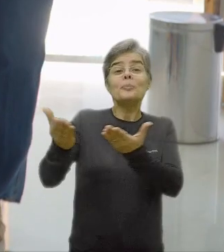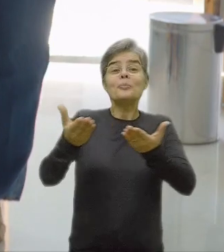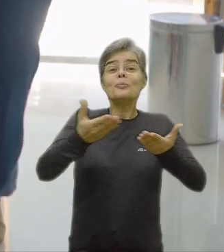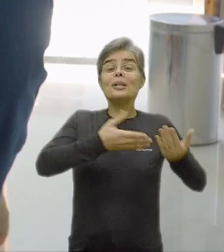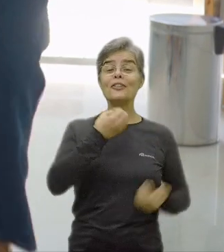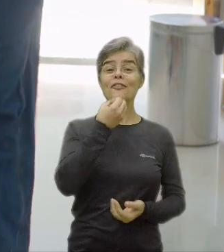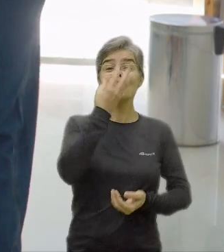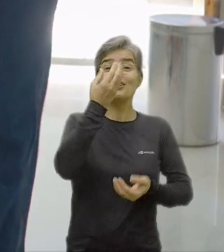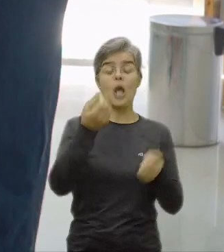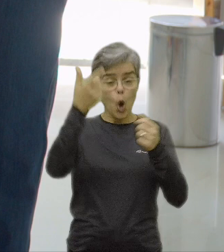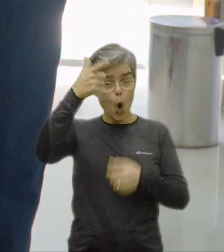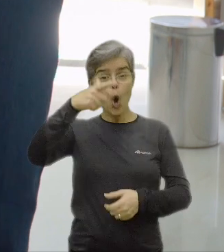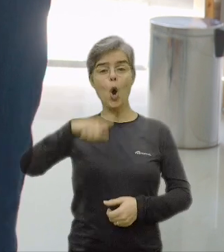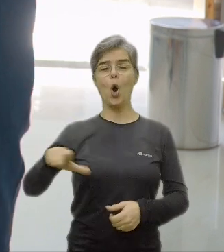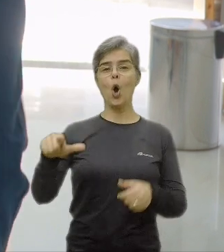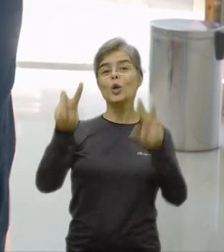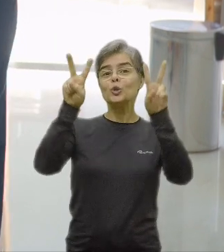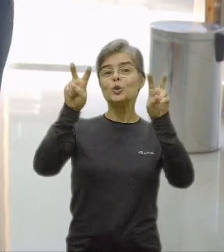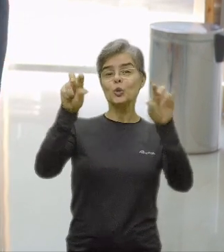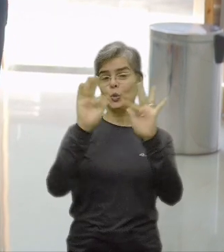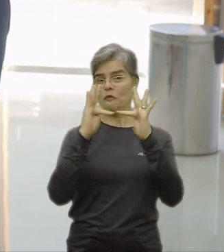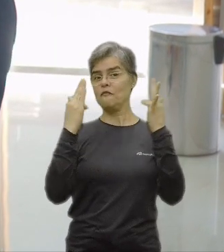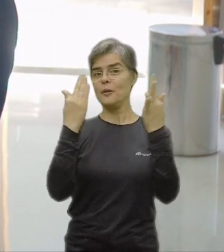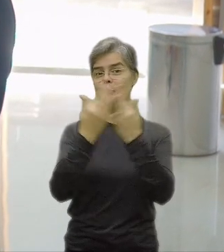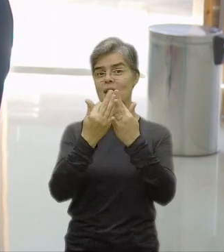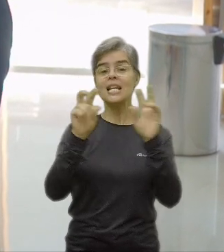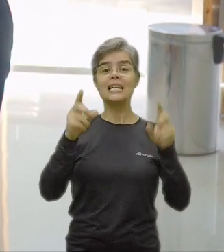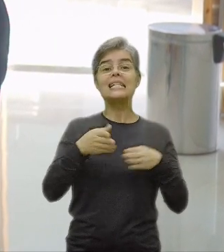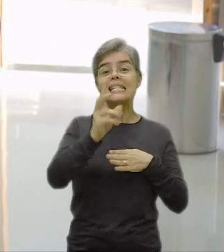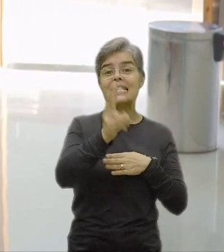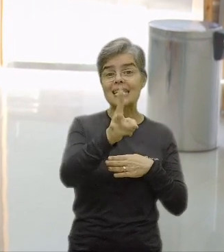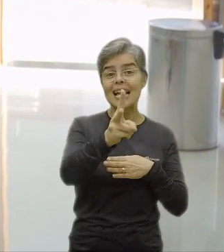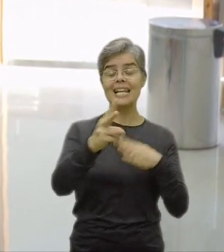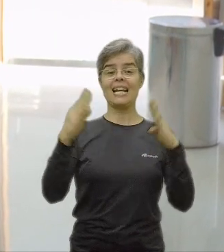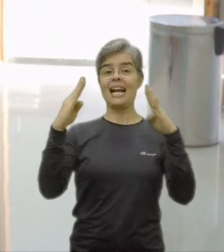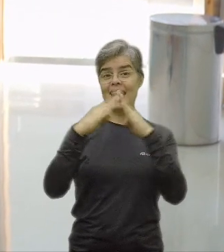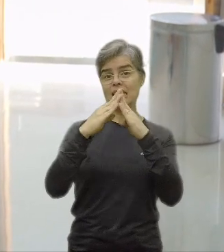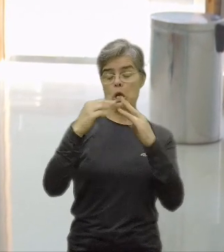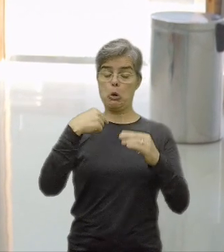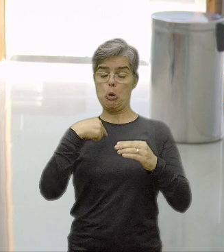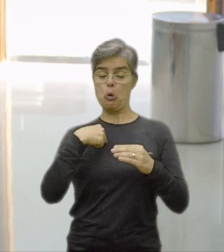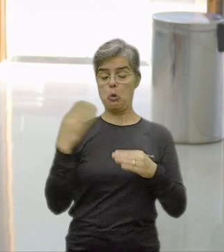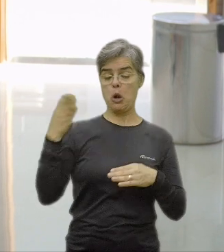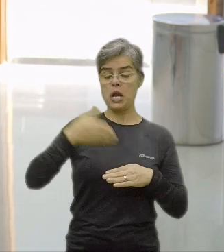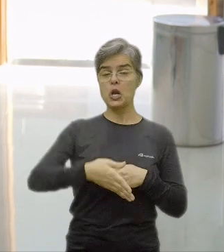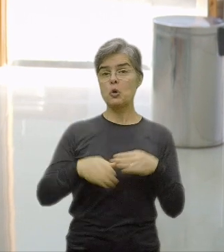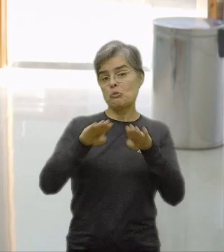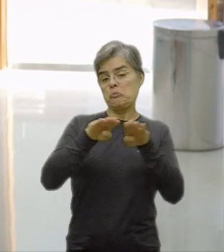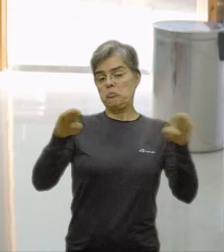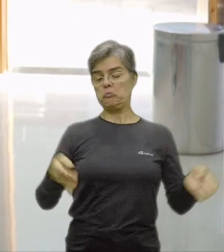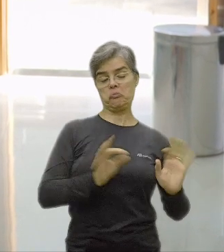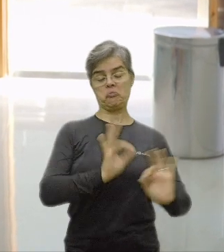Sejam bem-vindos a mais um Em Família da nossa série Casa. Hoje eu estou aqui arrumando a mesa para